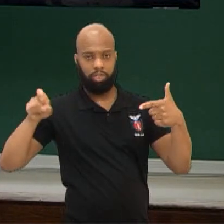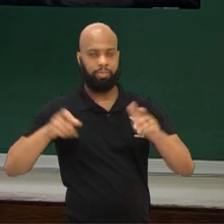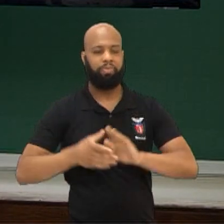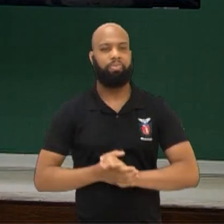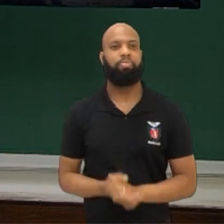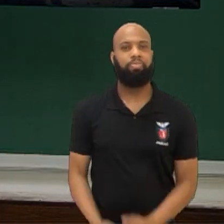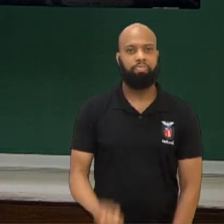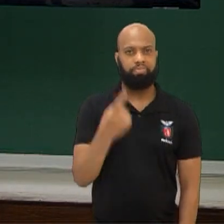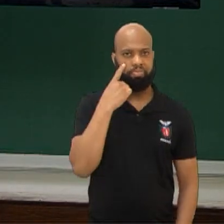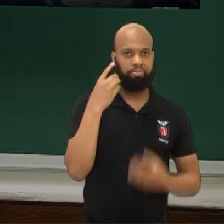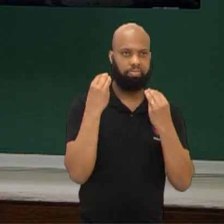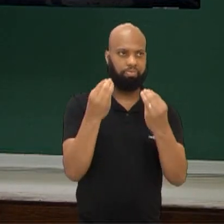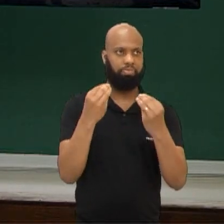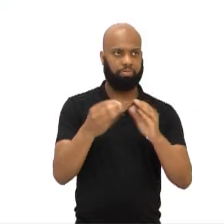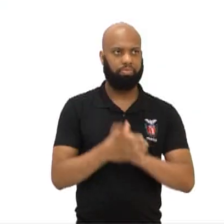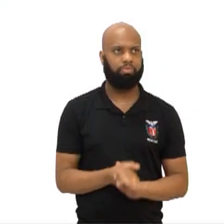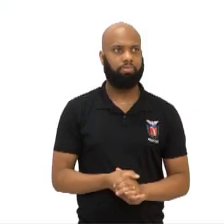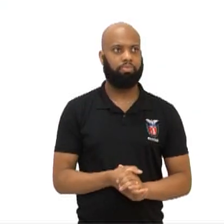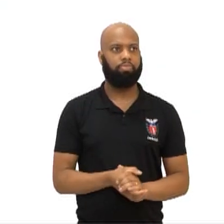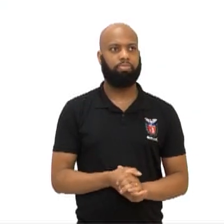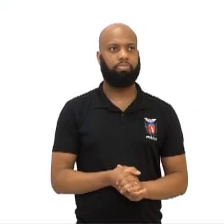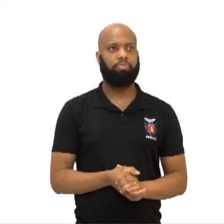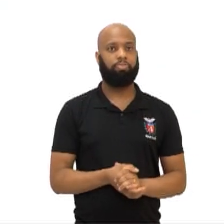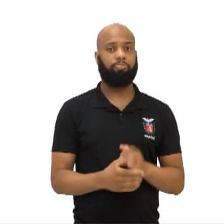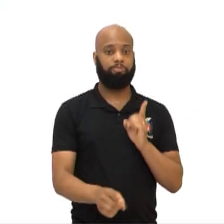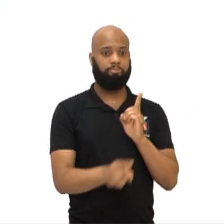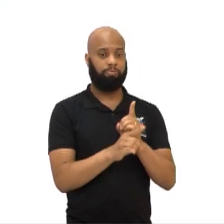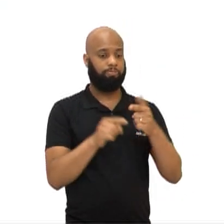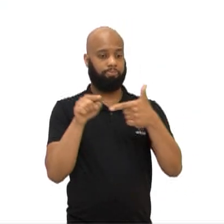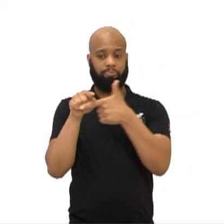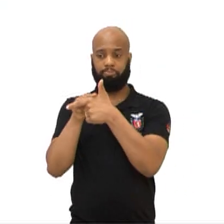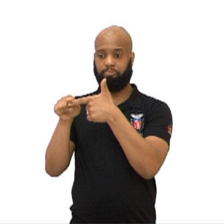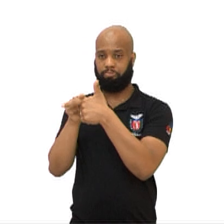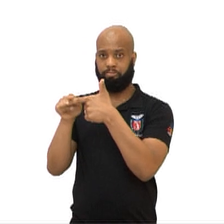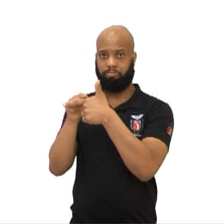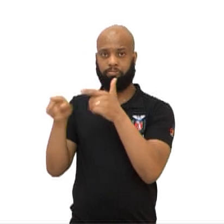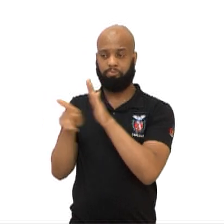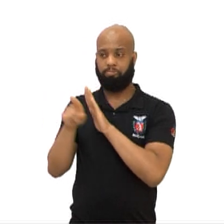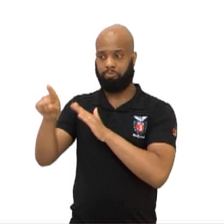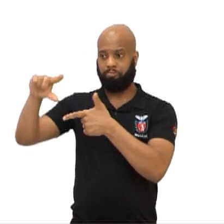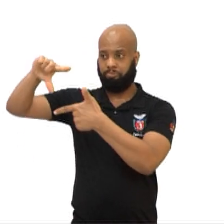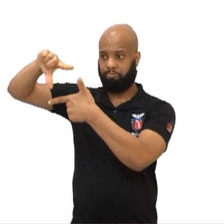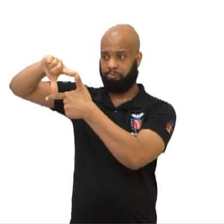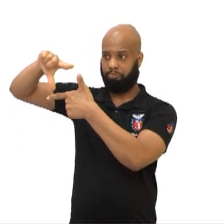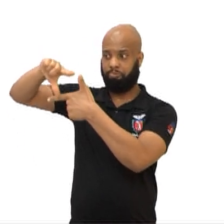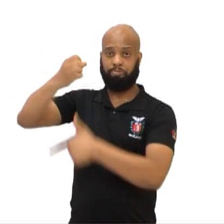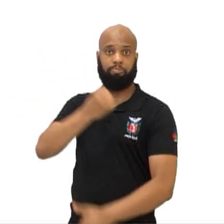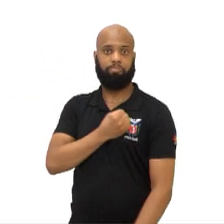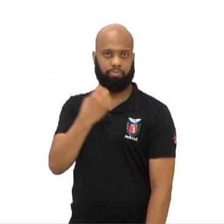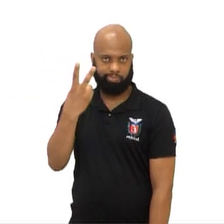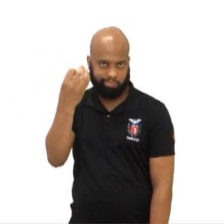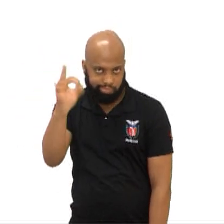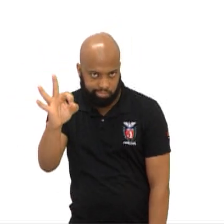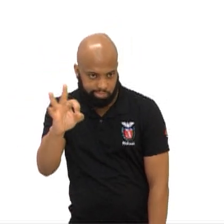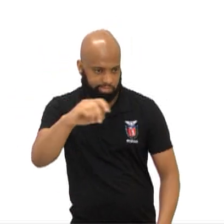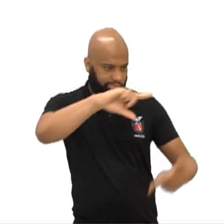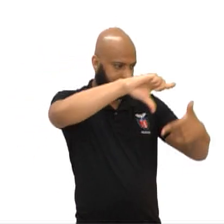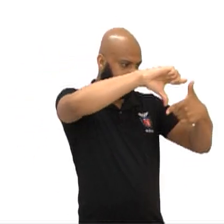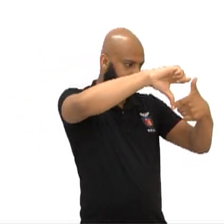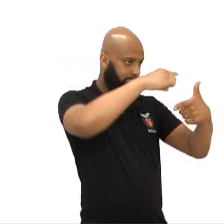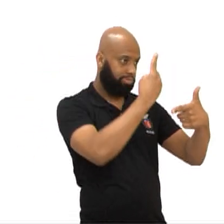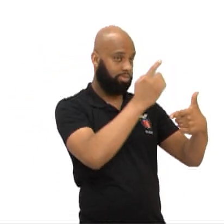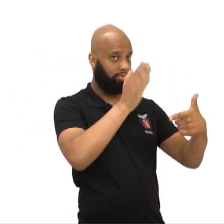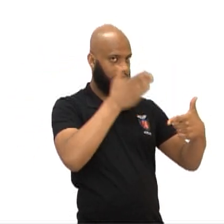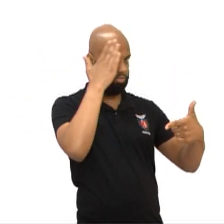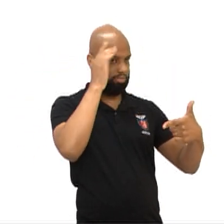vamos lá ver? Então, olha lá, a medida da base do retângulo. Ele pediu do retângulo 2, né? Porque do retângulo 1 a gente já sabe